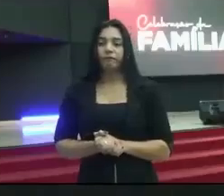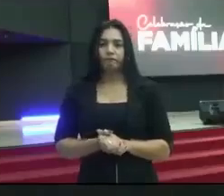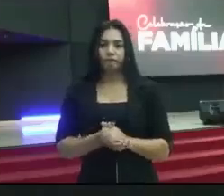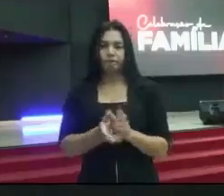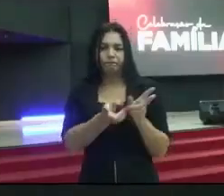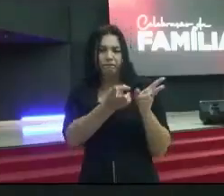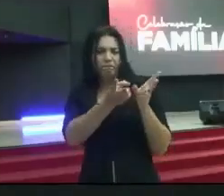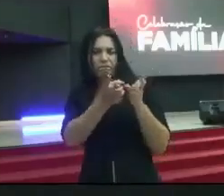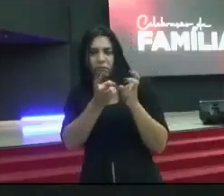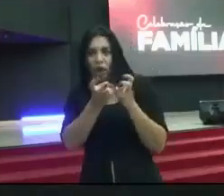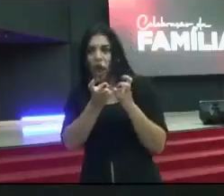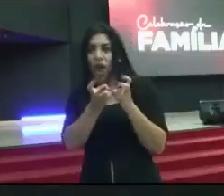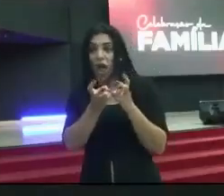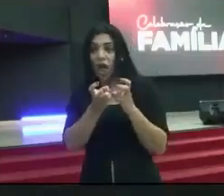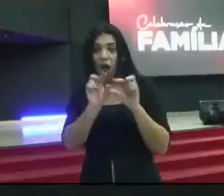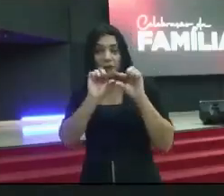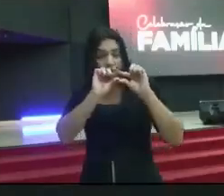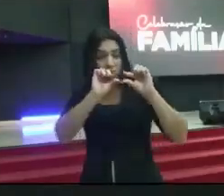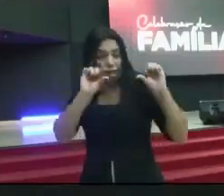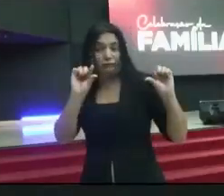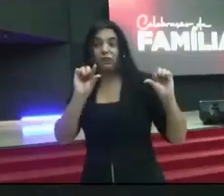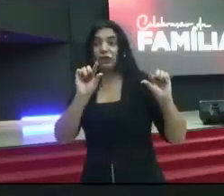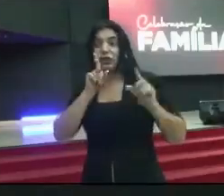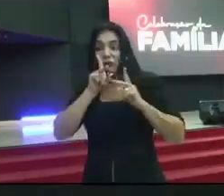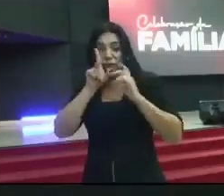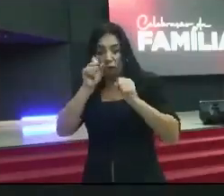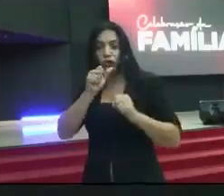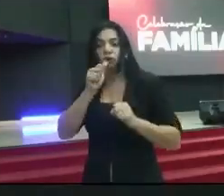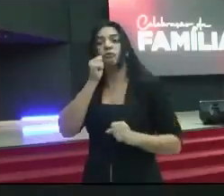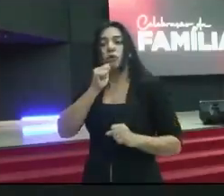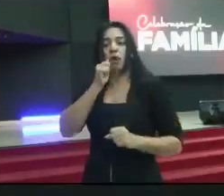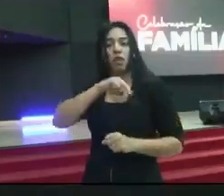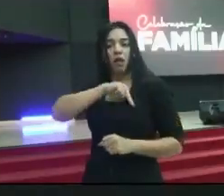Vejam a seriedade dessa expressão.